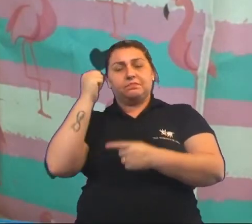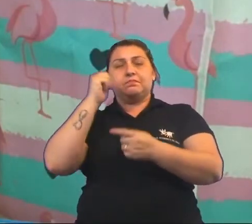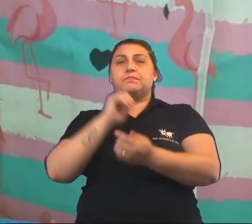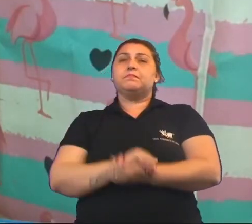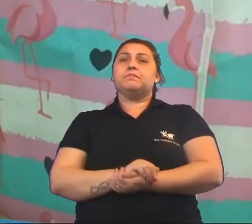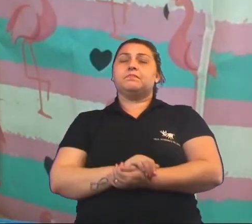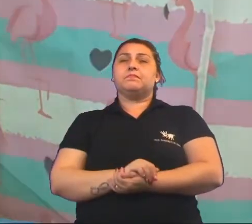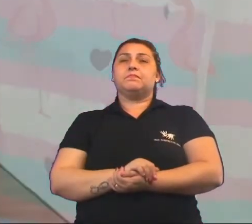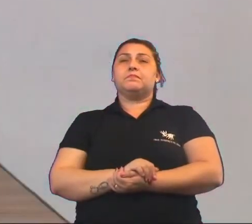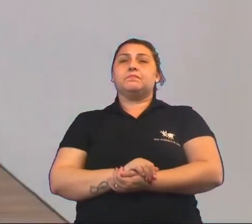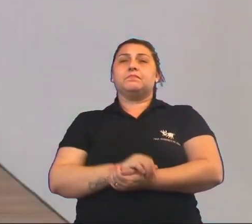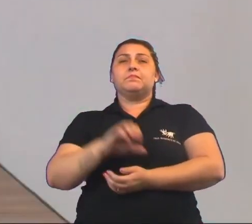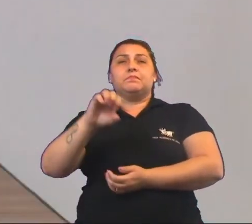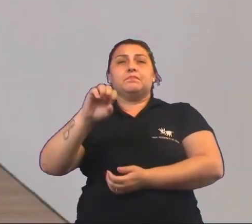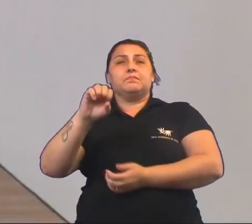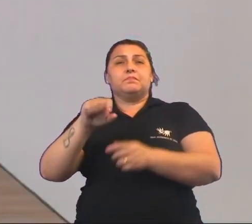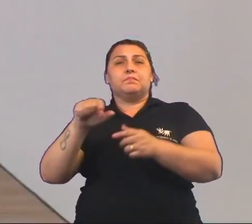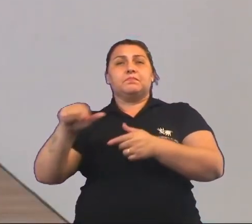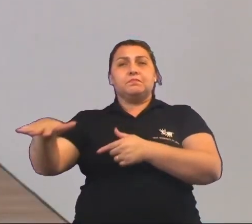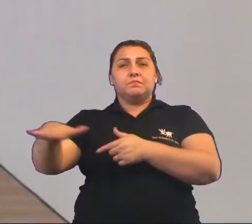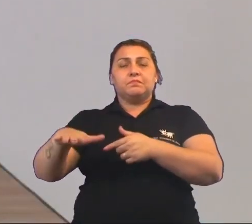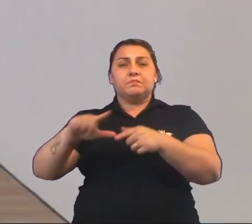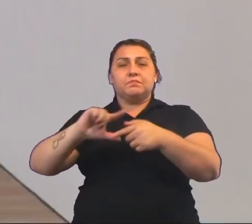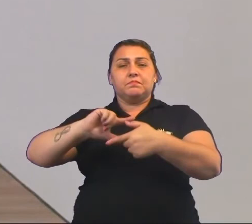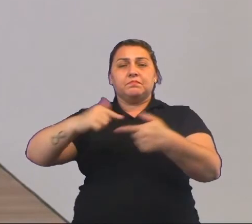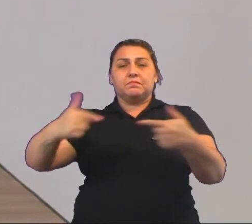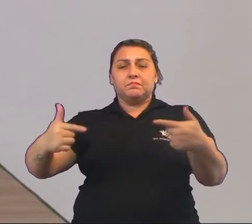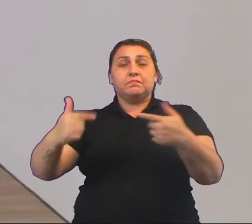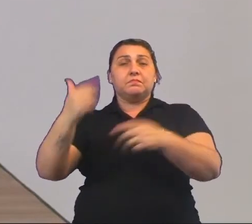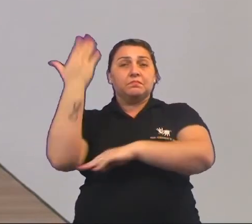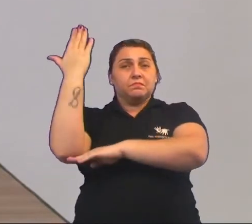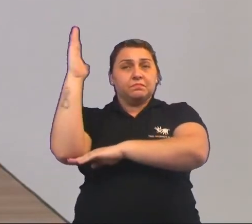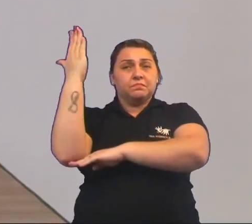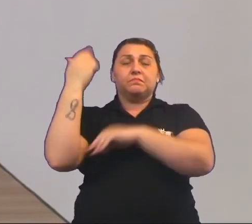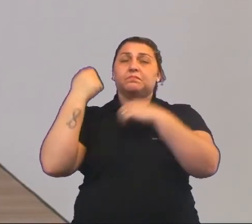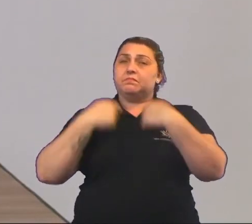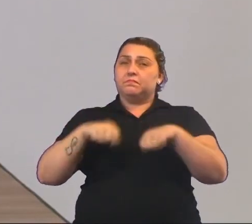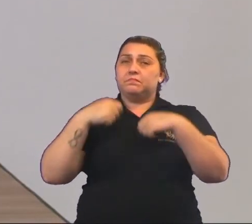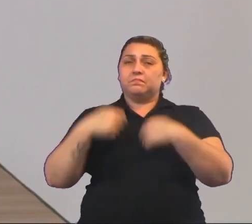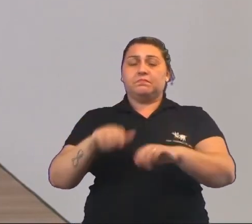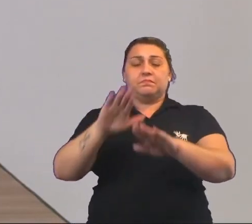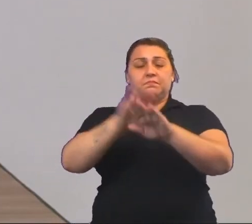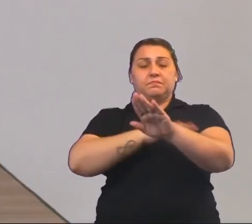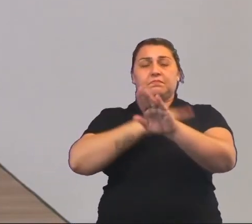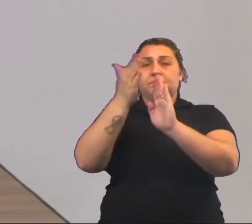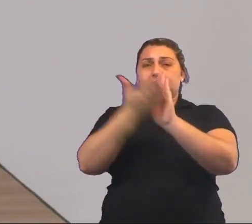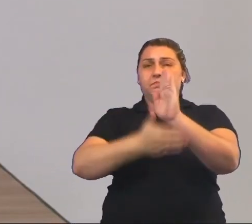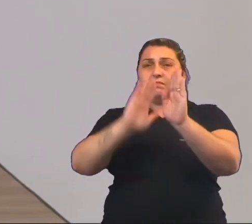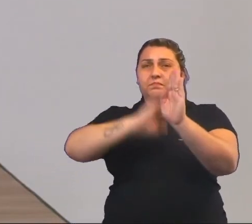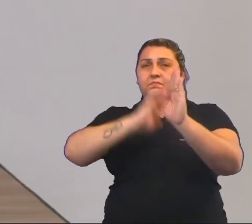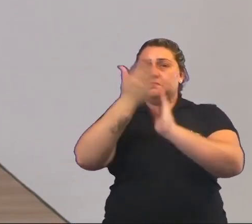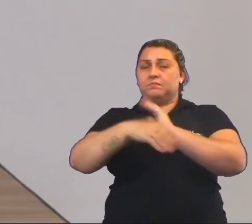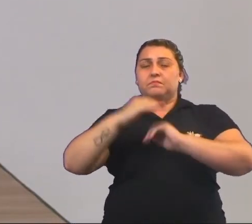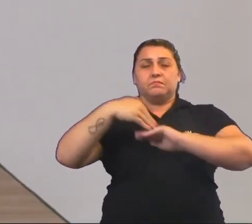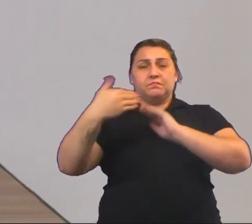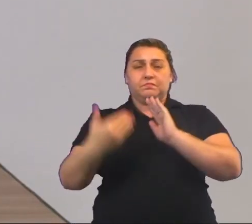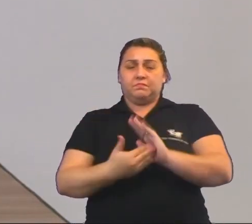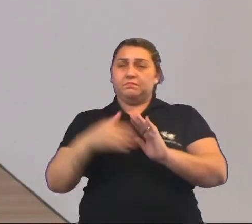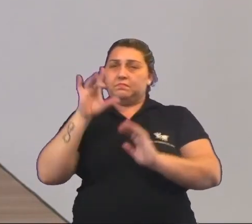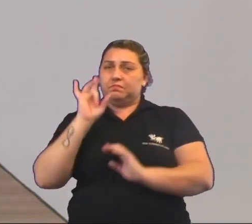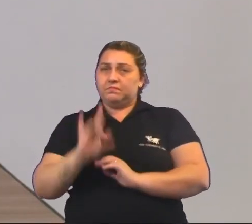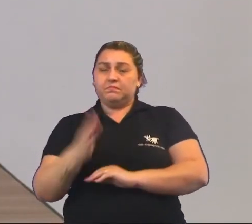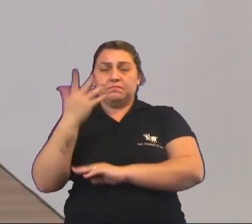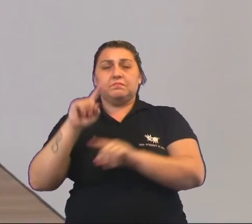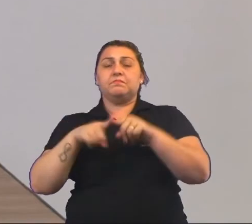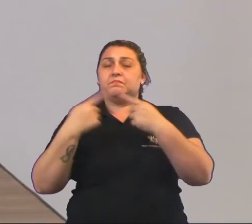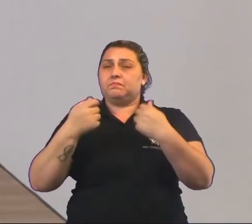sólidos geométricos, eles são em madeira, eles precisam ser preenchidos, certo? Não precisa ser necessariamente em madeira,